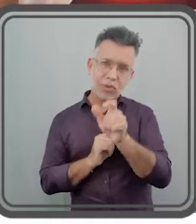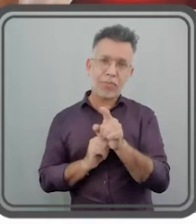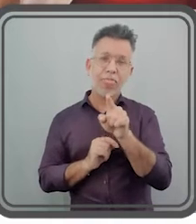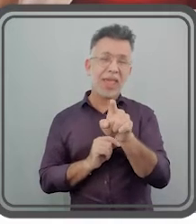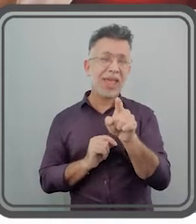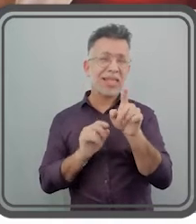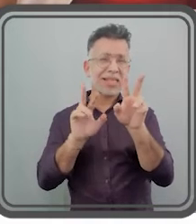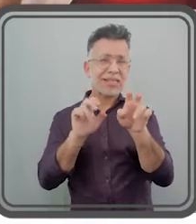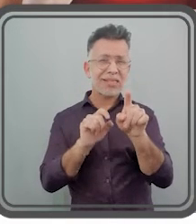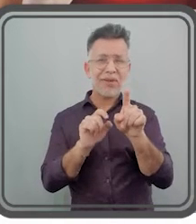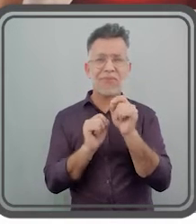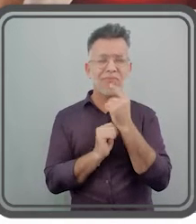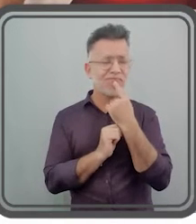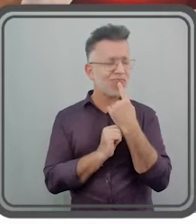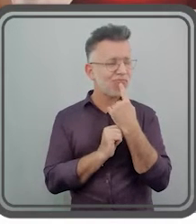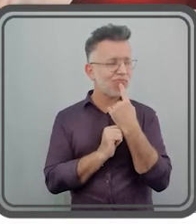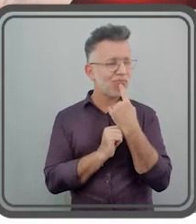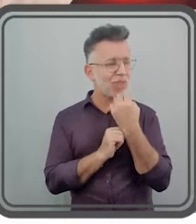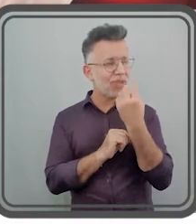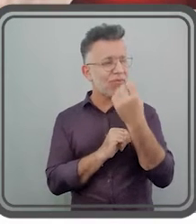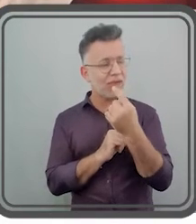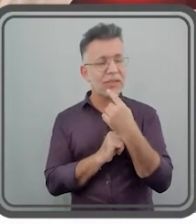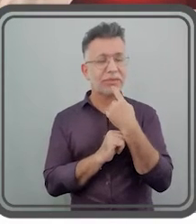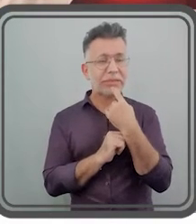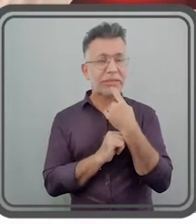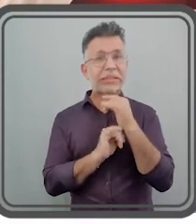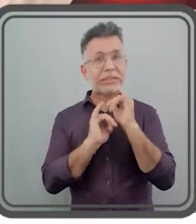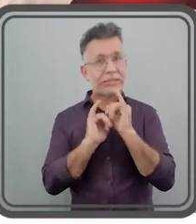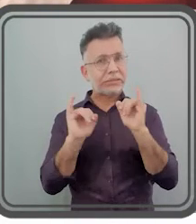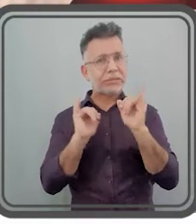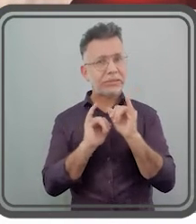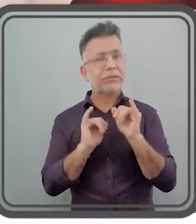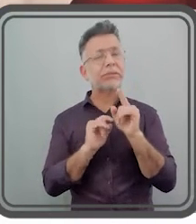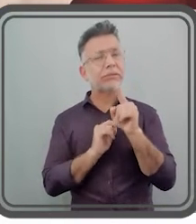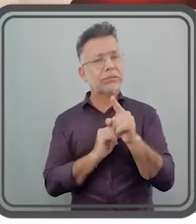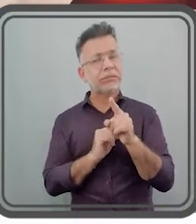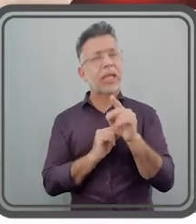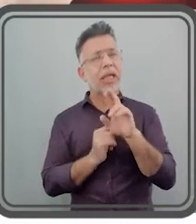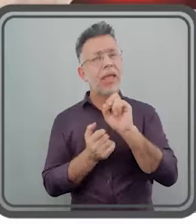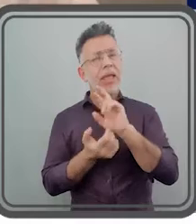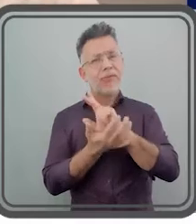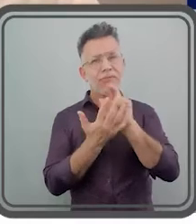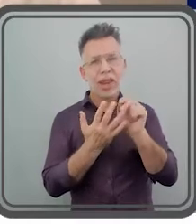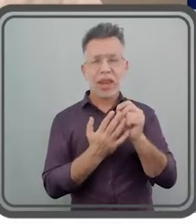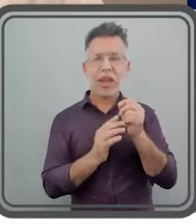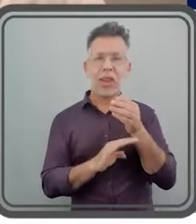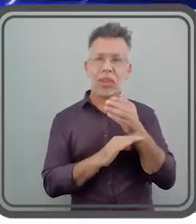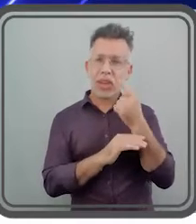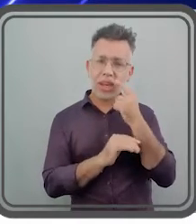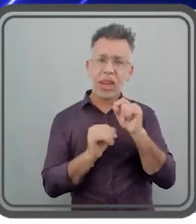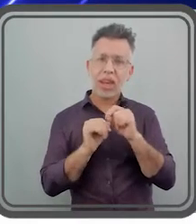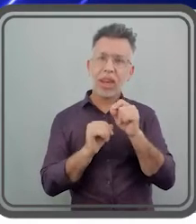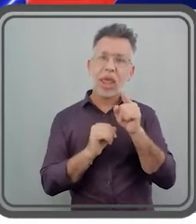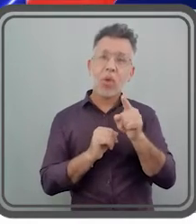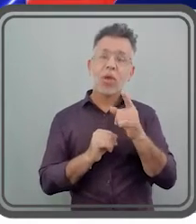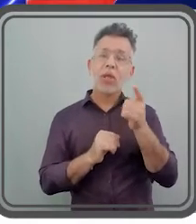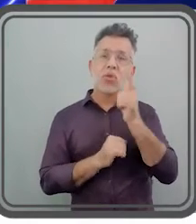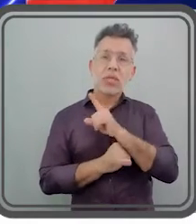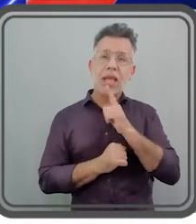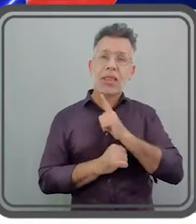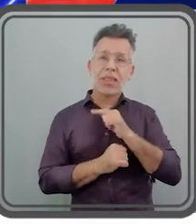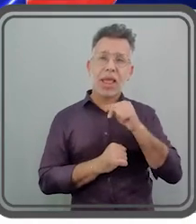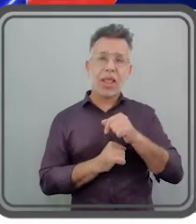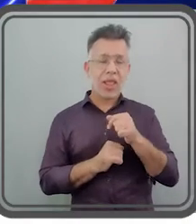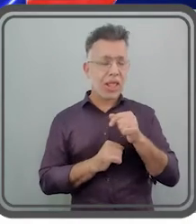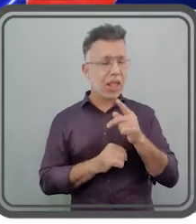essa questão de viário é algo que tem super distrito divulgado a gente tem vários hotéis que já fazem alguma coisa parecida com isso o que a gente consegue ter no